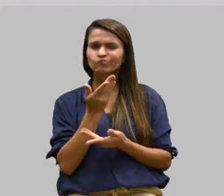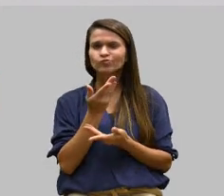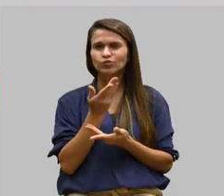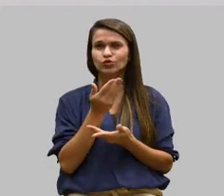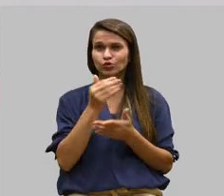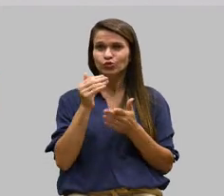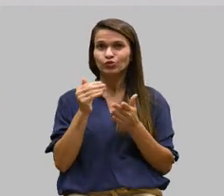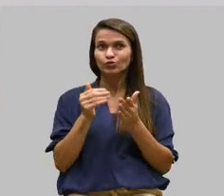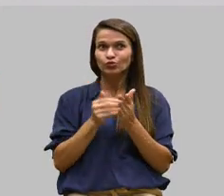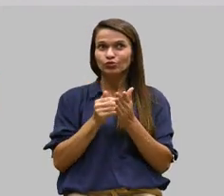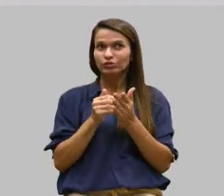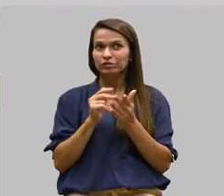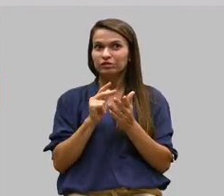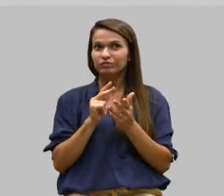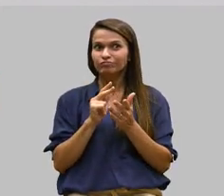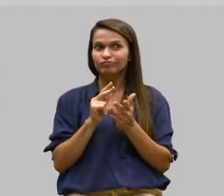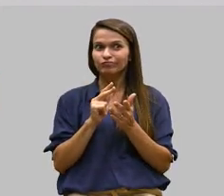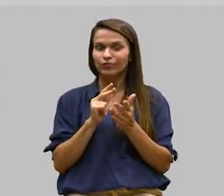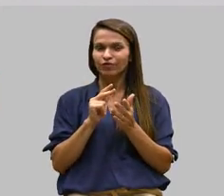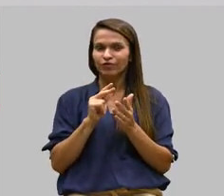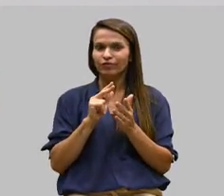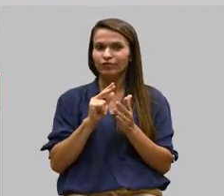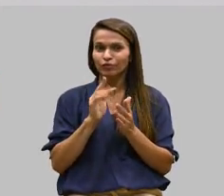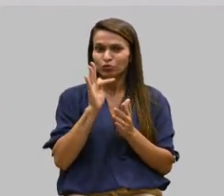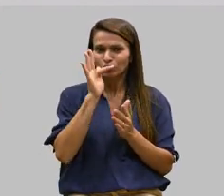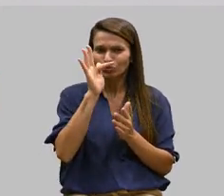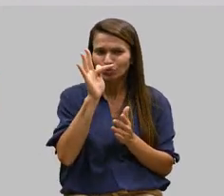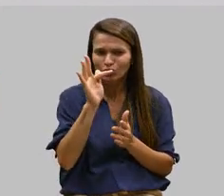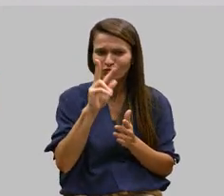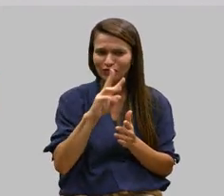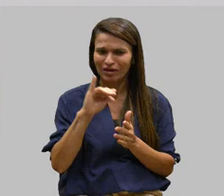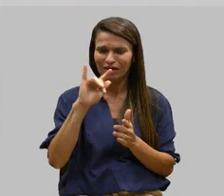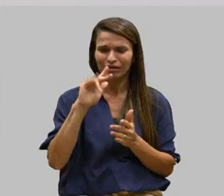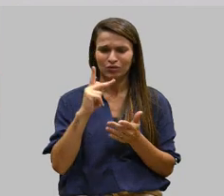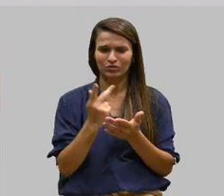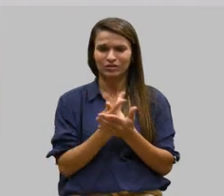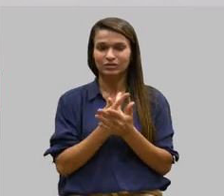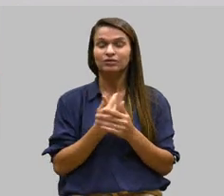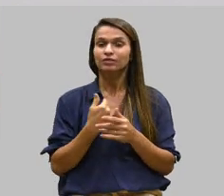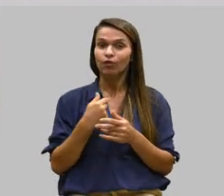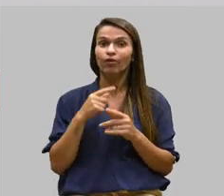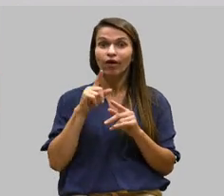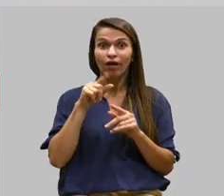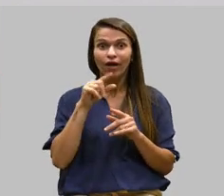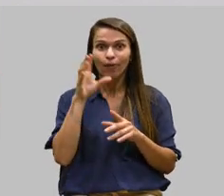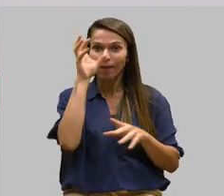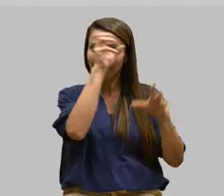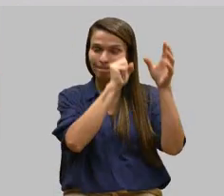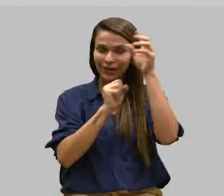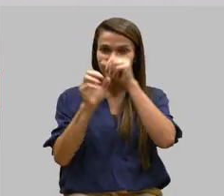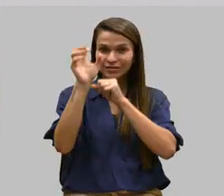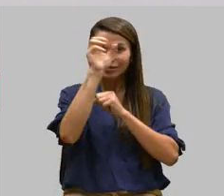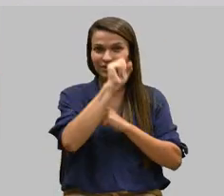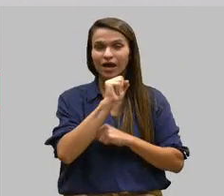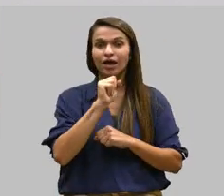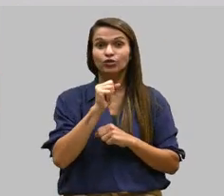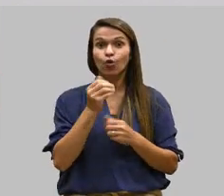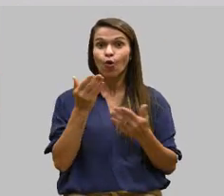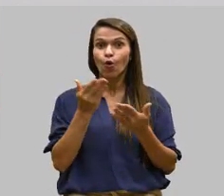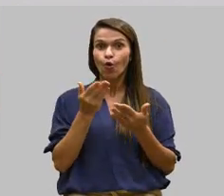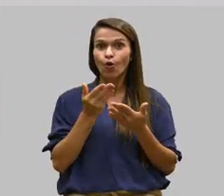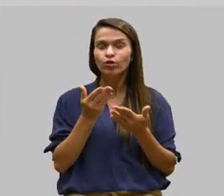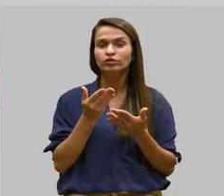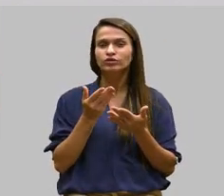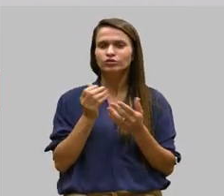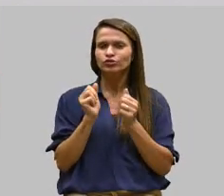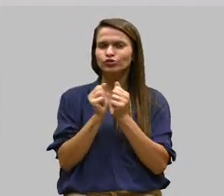estava por vir mas trouxe um grande aprendizado para gente e hoje através do Rodrigo e de